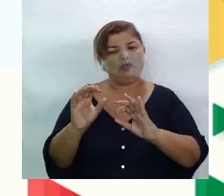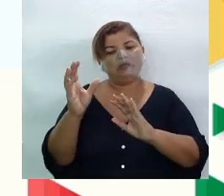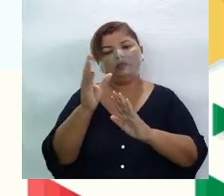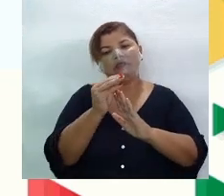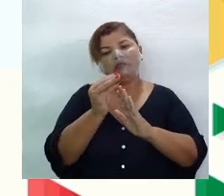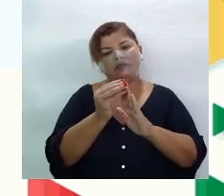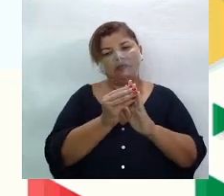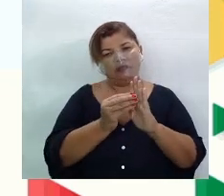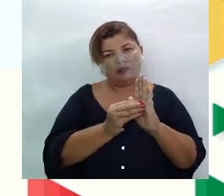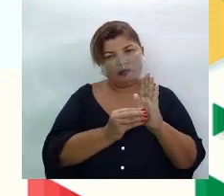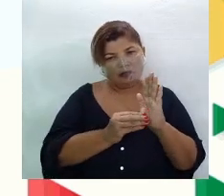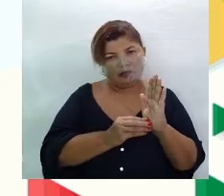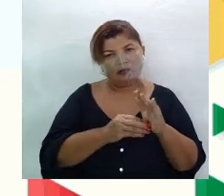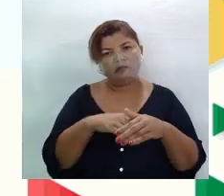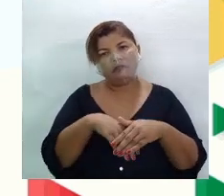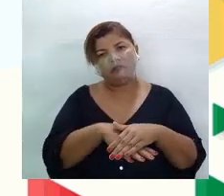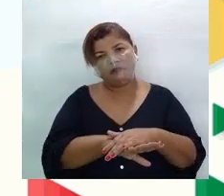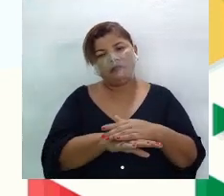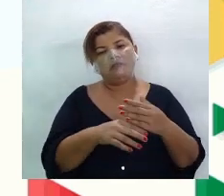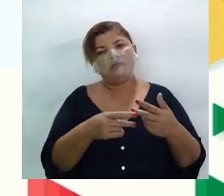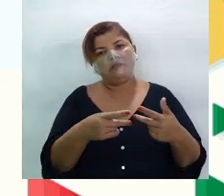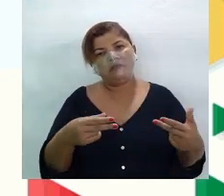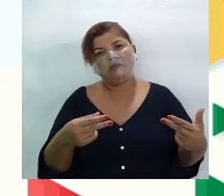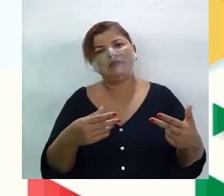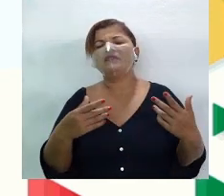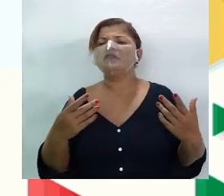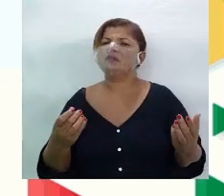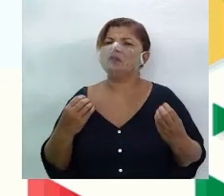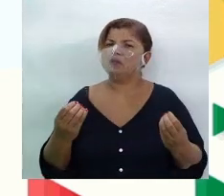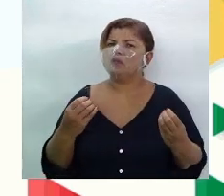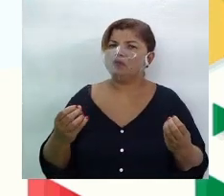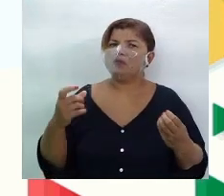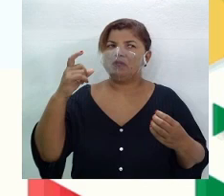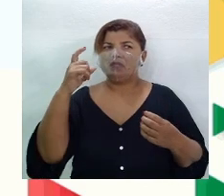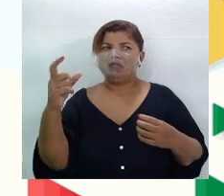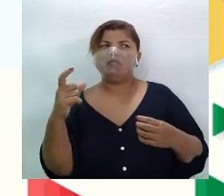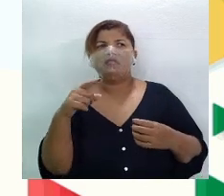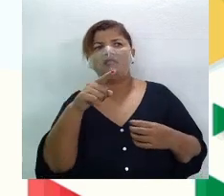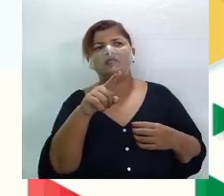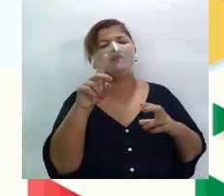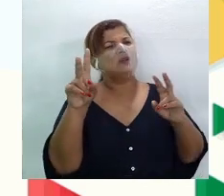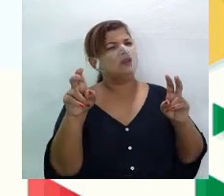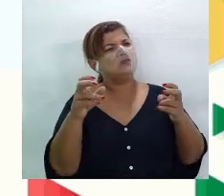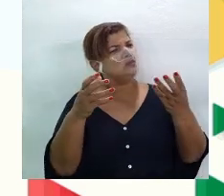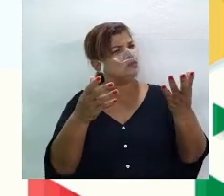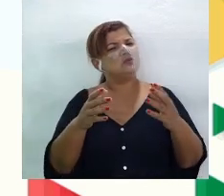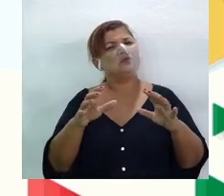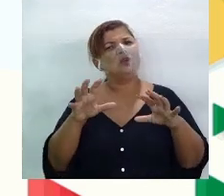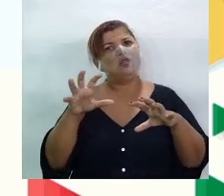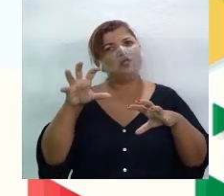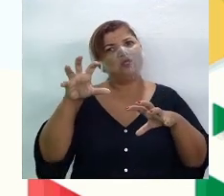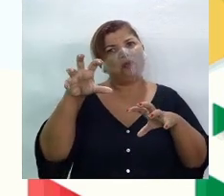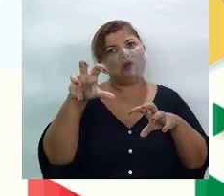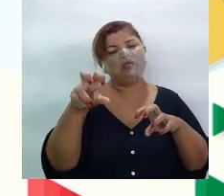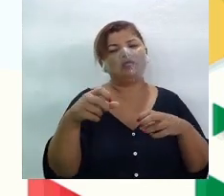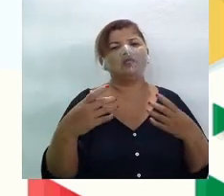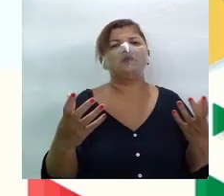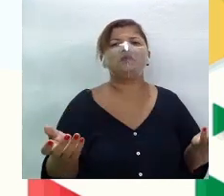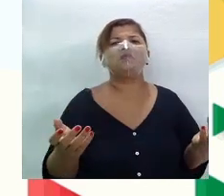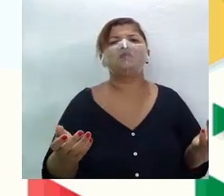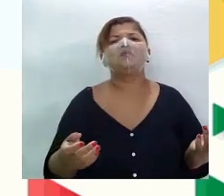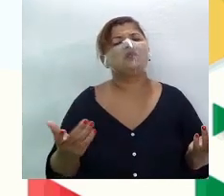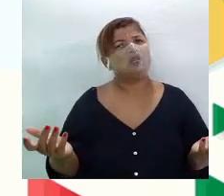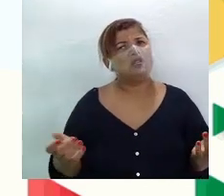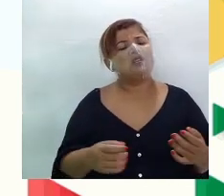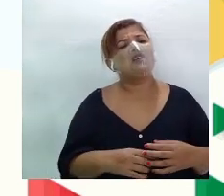concretos que ela deixa, o interesse, por exemplo, por um assunto como esse, pelo sobrenatural? É